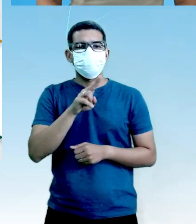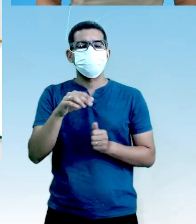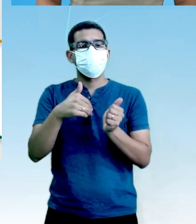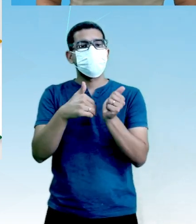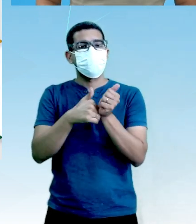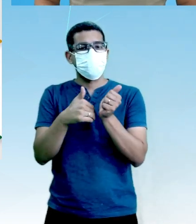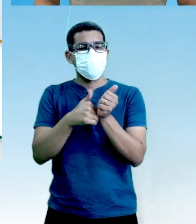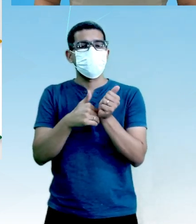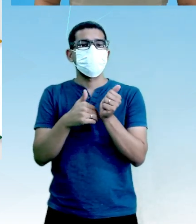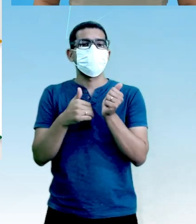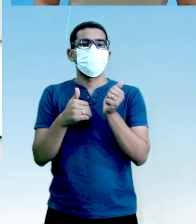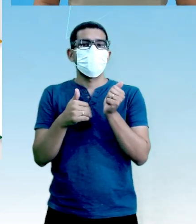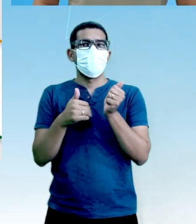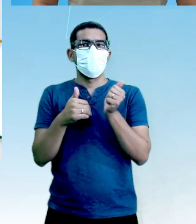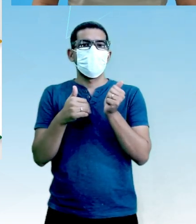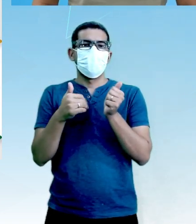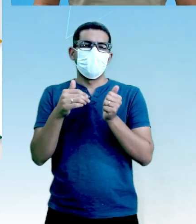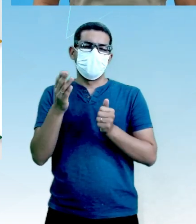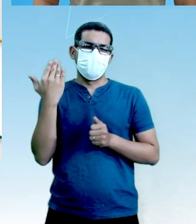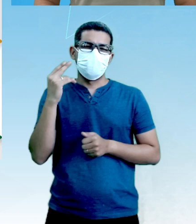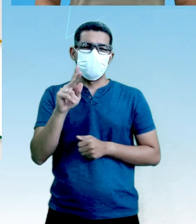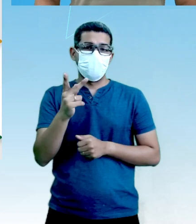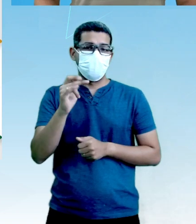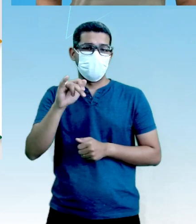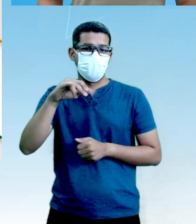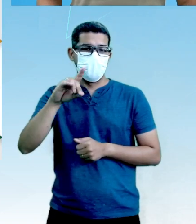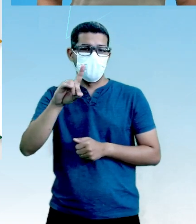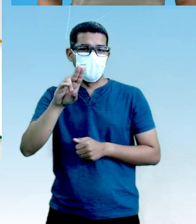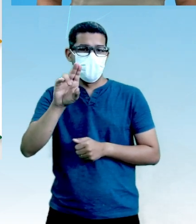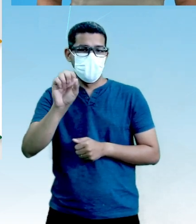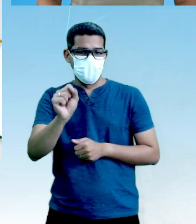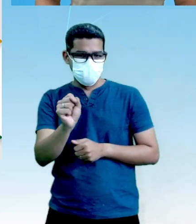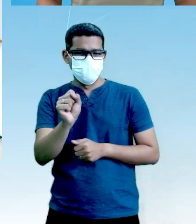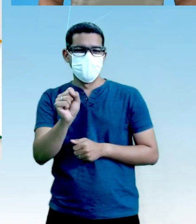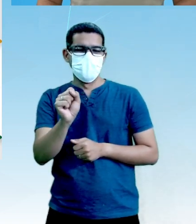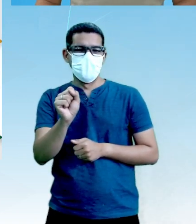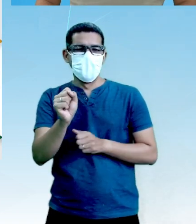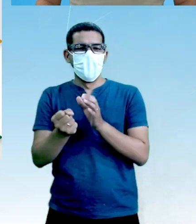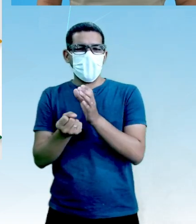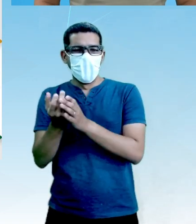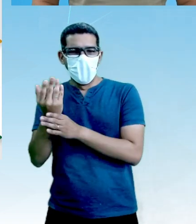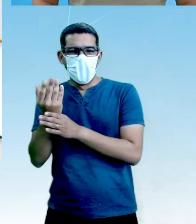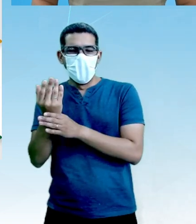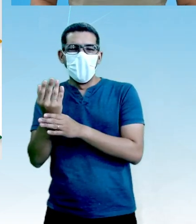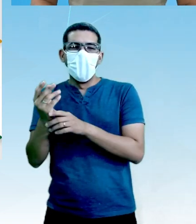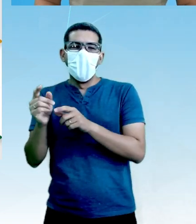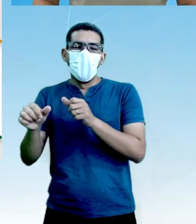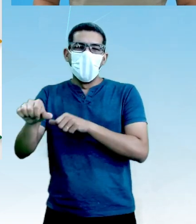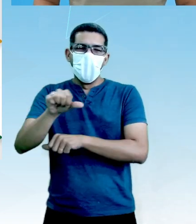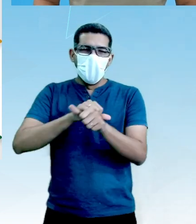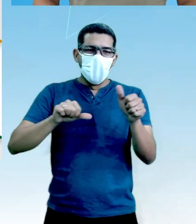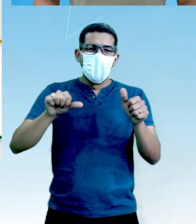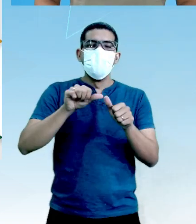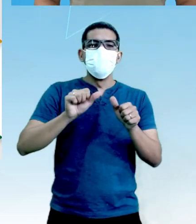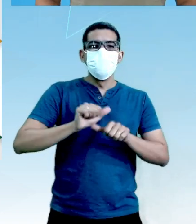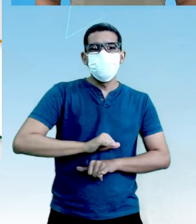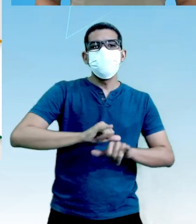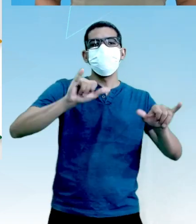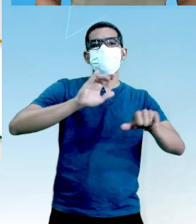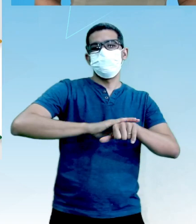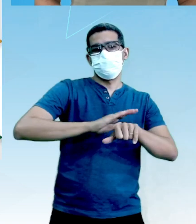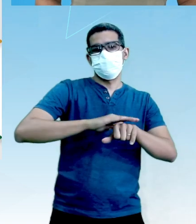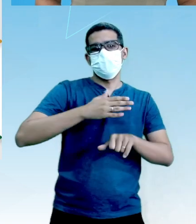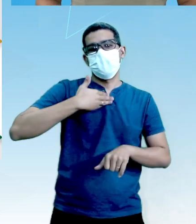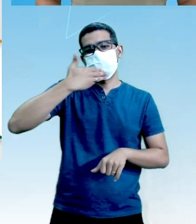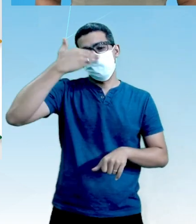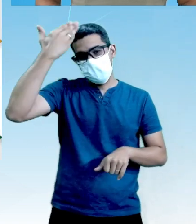código criado pelos hindus e divulgado pelos árabes, por isso indo-árabe. E você já sabe agora